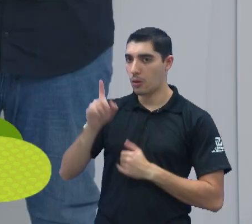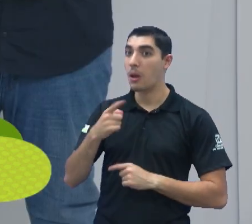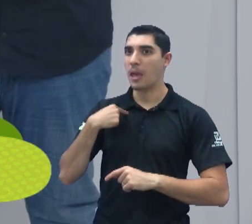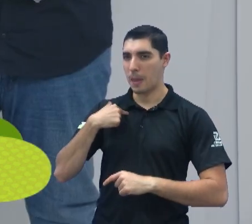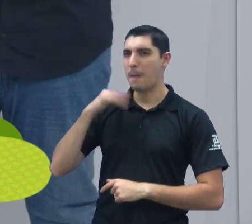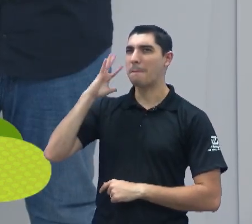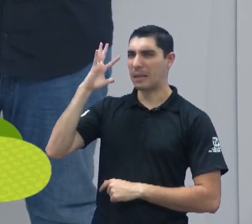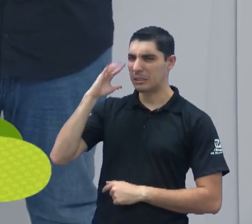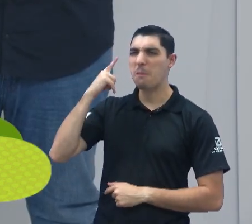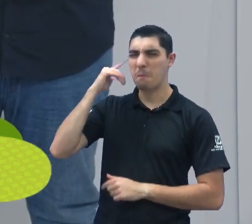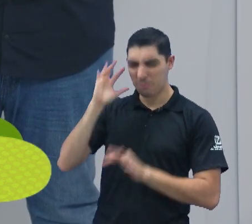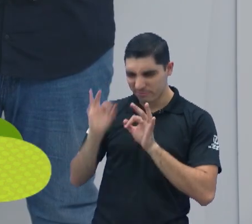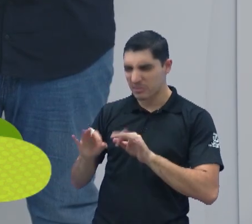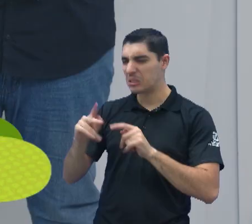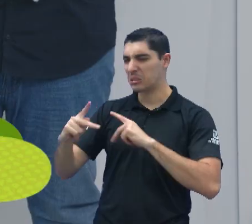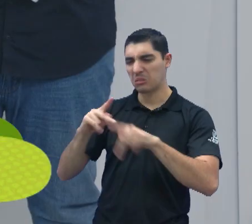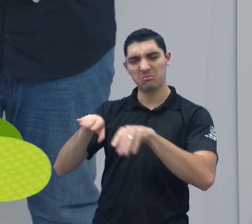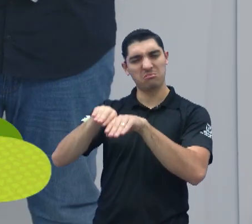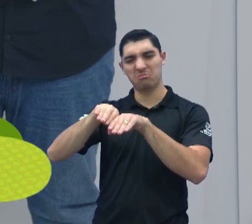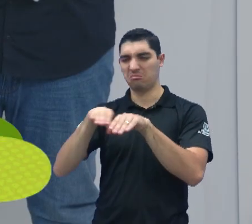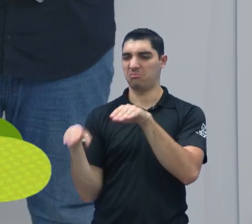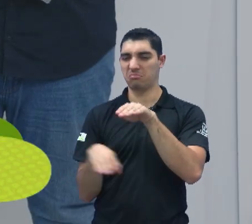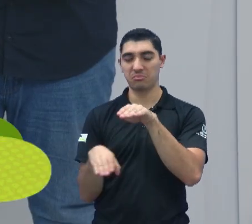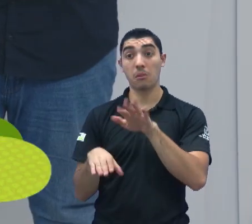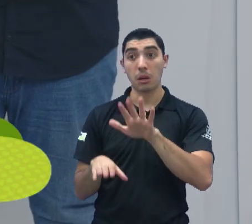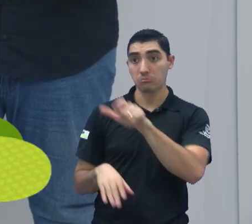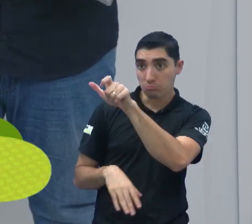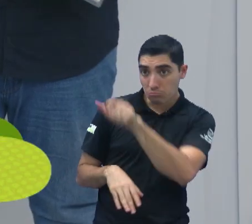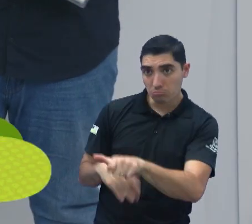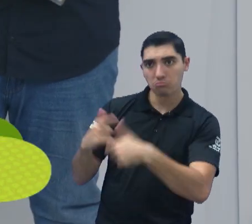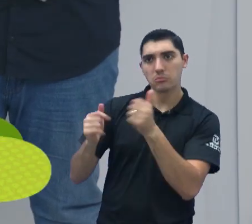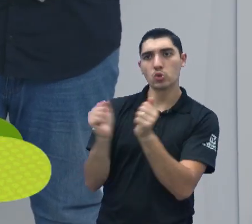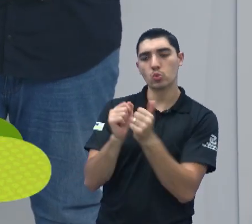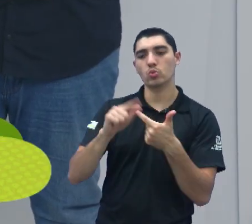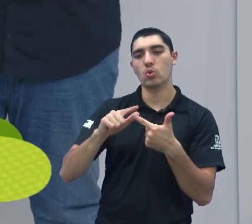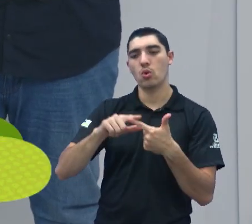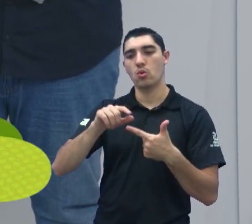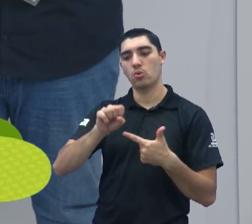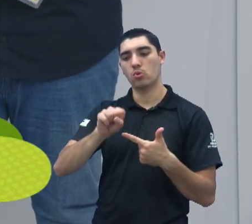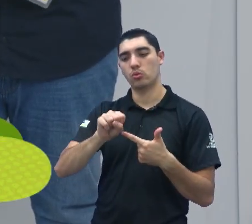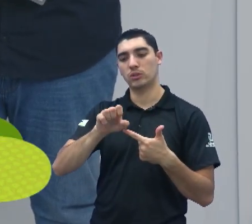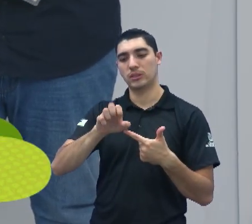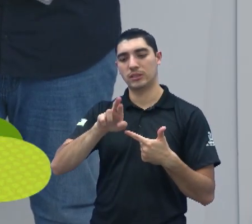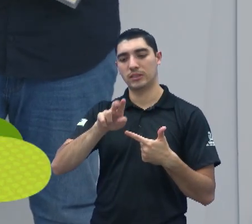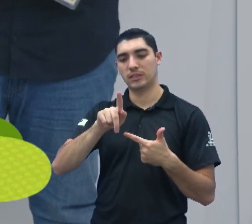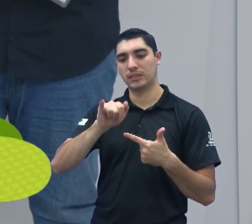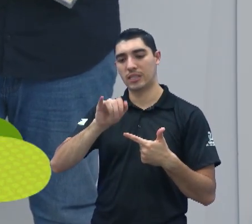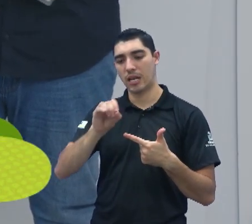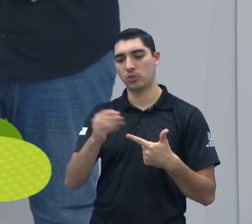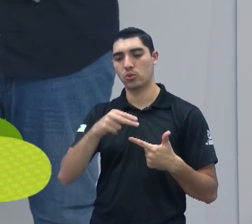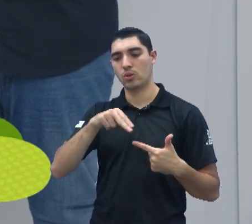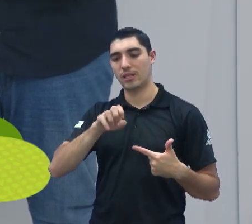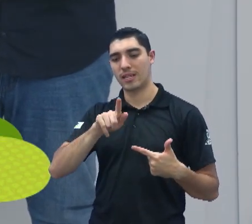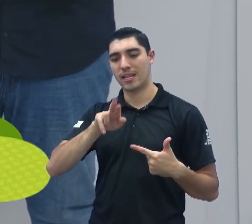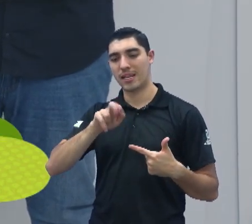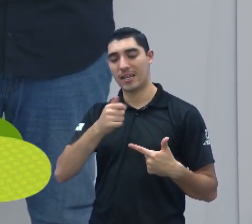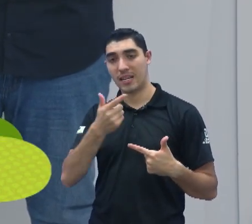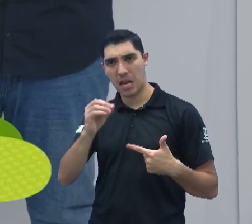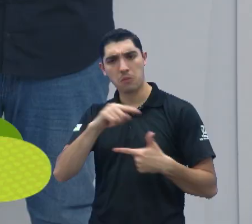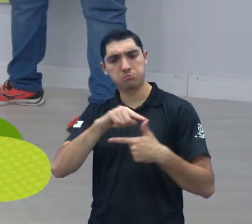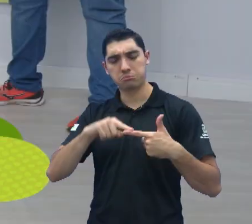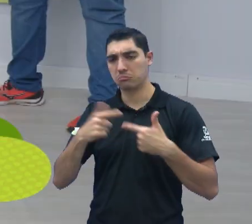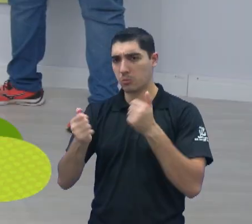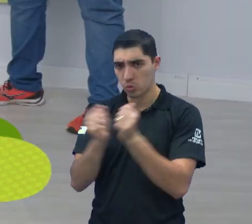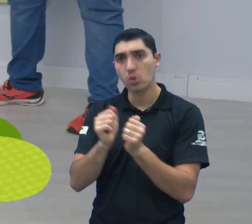deitado já para o São José, mas com o seu trabalho, o Negrão que assumiu ali a comissão técnica, toda a galera, os próprios jogadores, né,